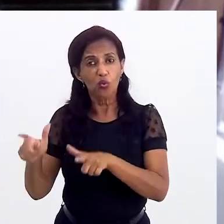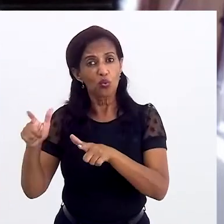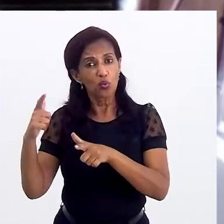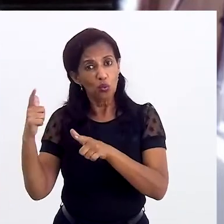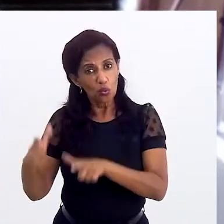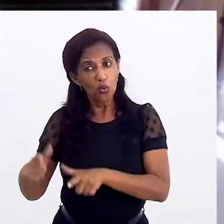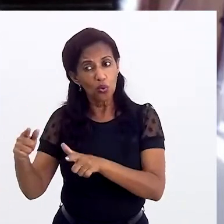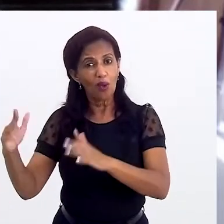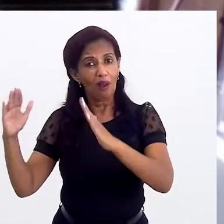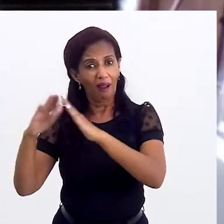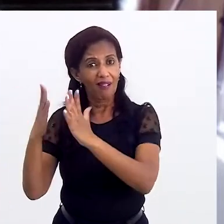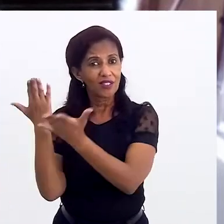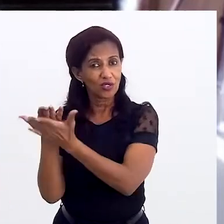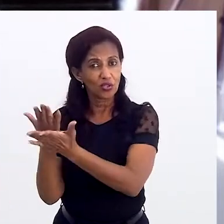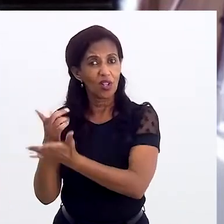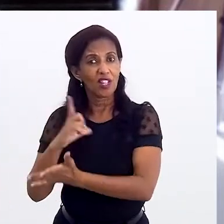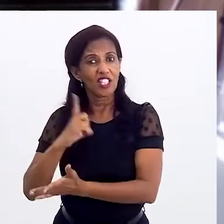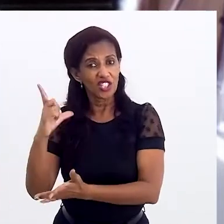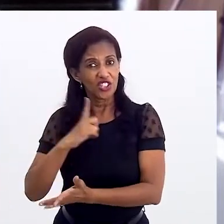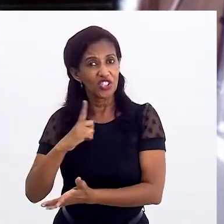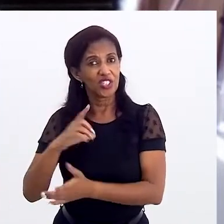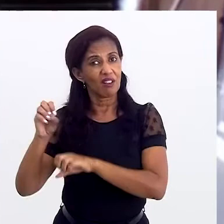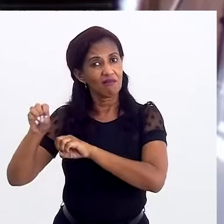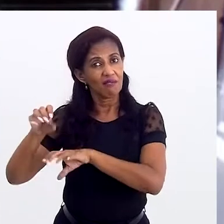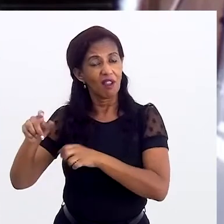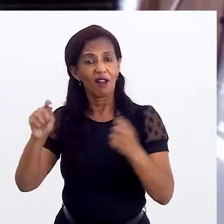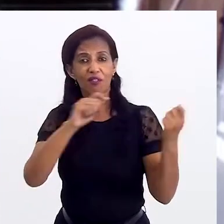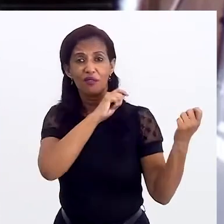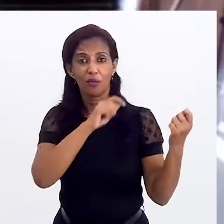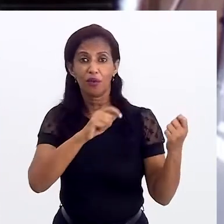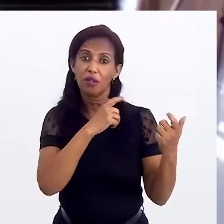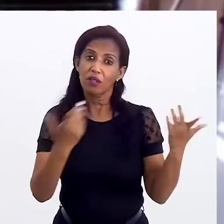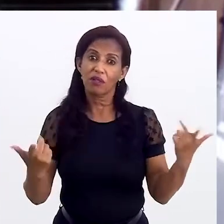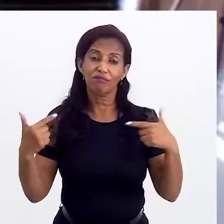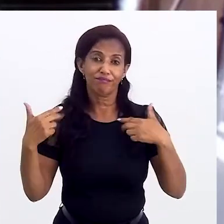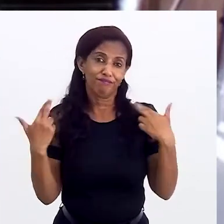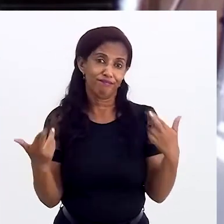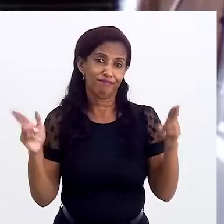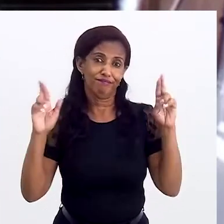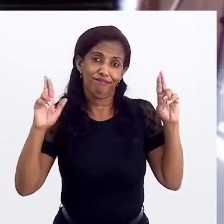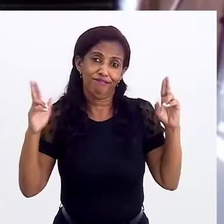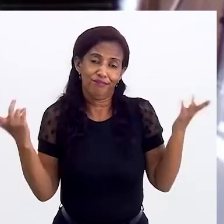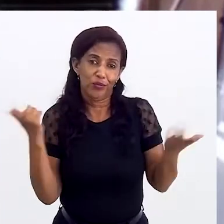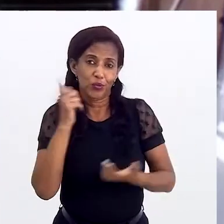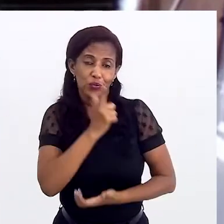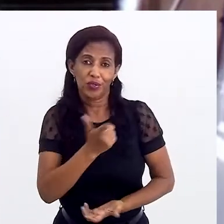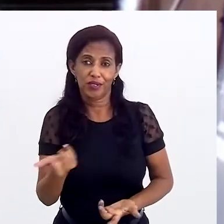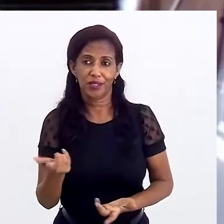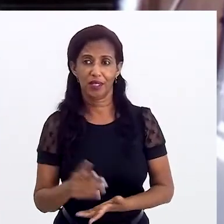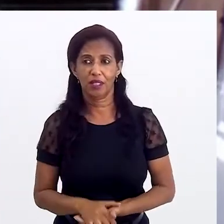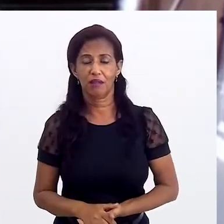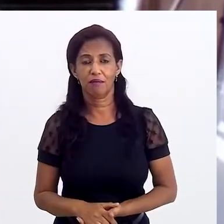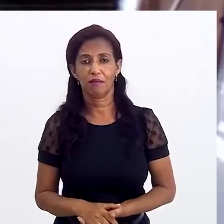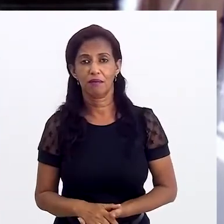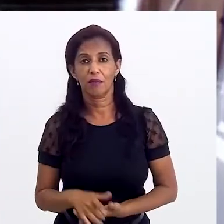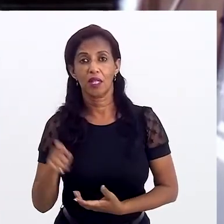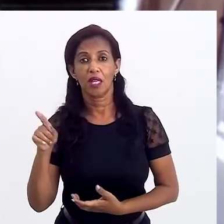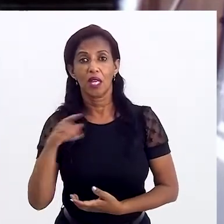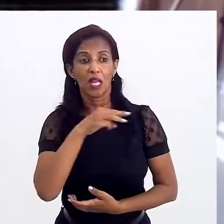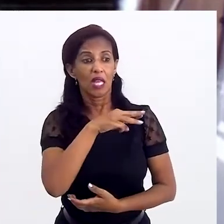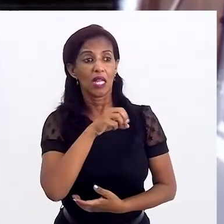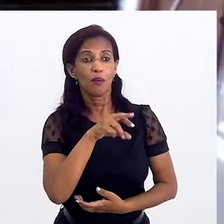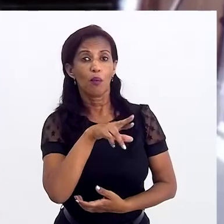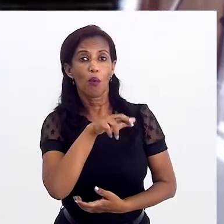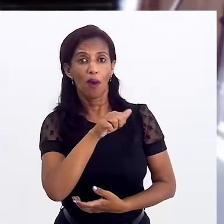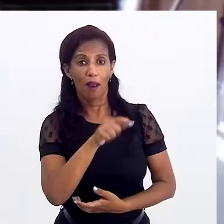com certeza, na cidade, né? E tive essa sorte, né? Tive essa sorte de conseguir estudar. Ele morava em Porto